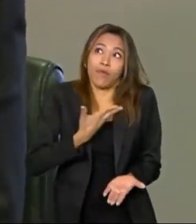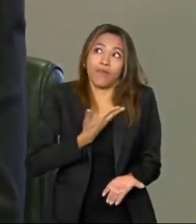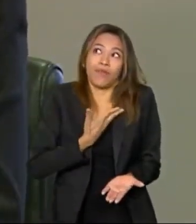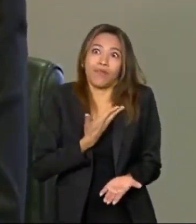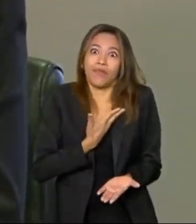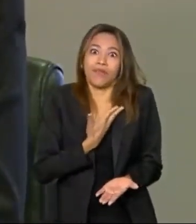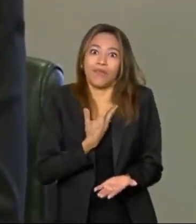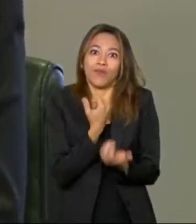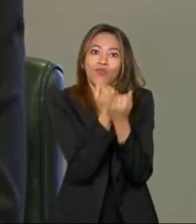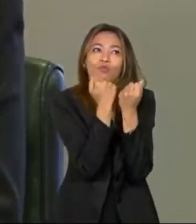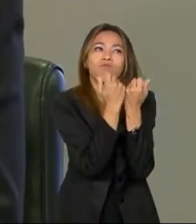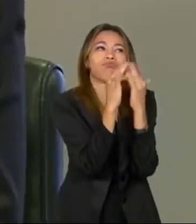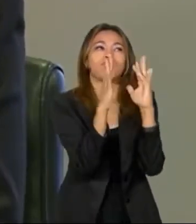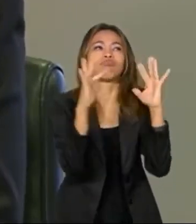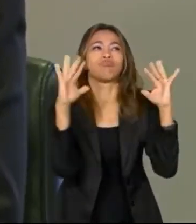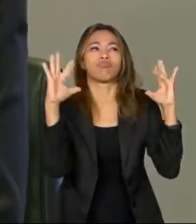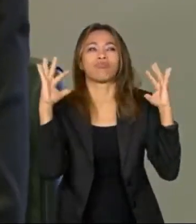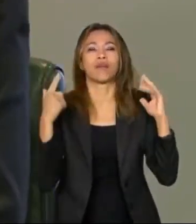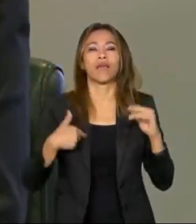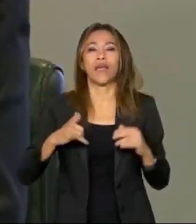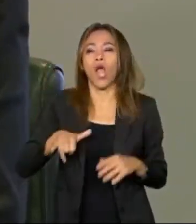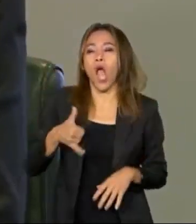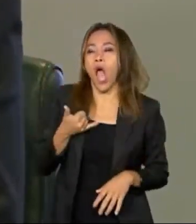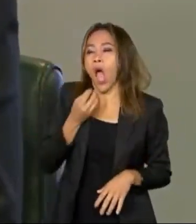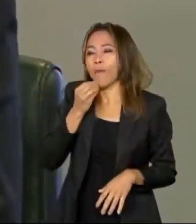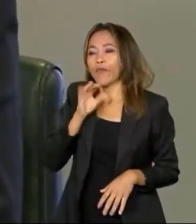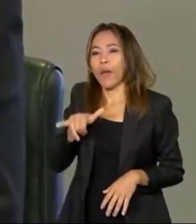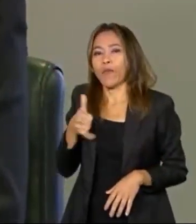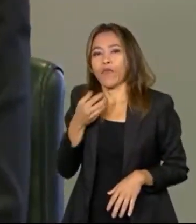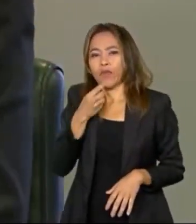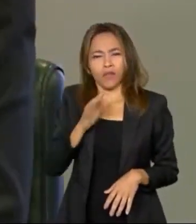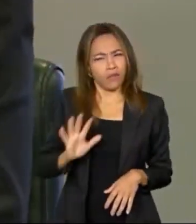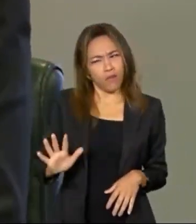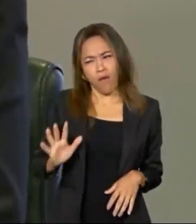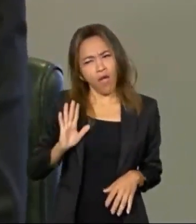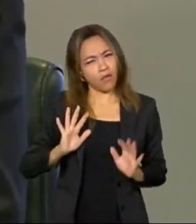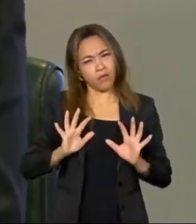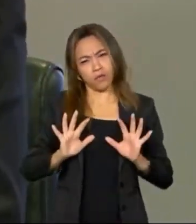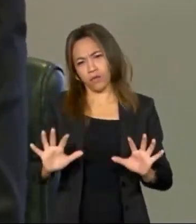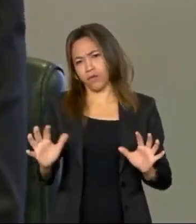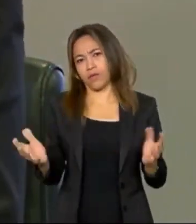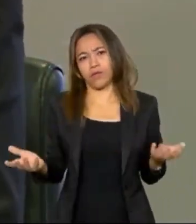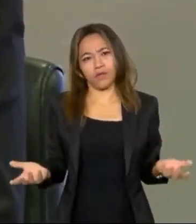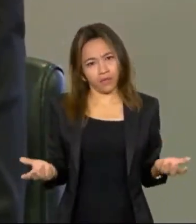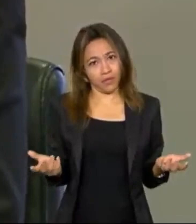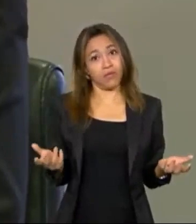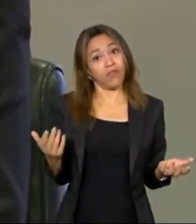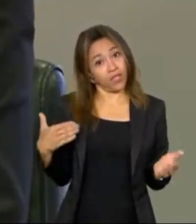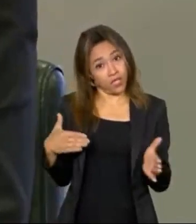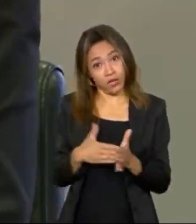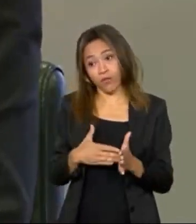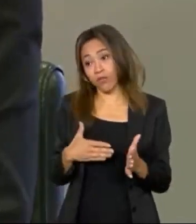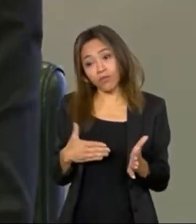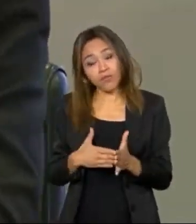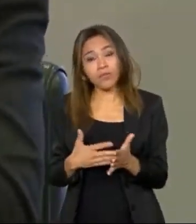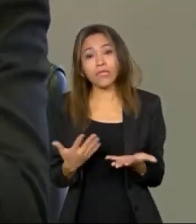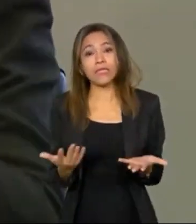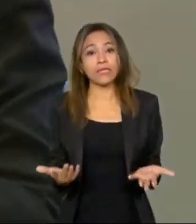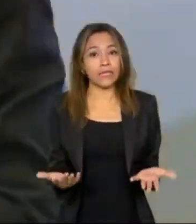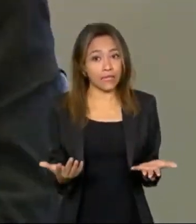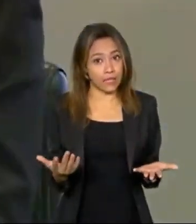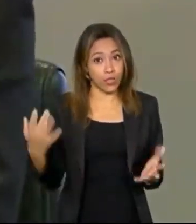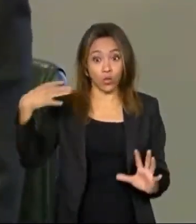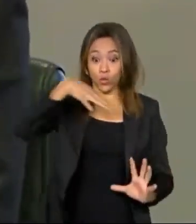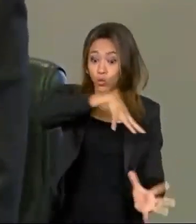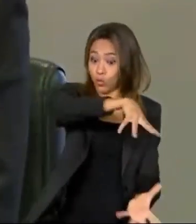ambiente quer tirar vantagem de tudo, mas não é assim que vai. Não é tirando vantagem de tudo que você vai chegar a um bom termo. A humanidade